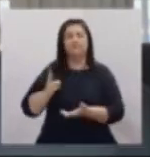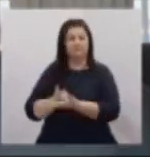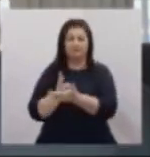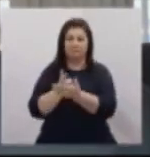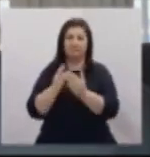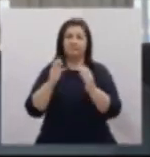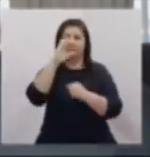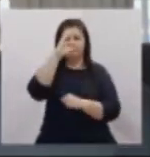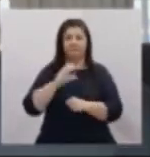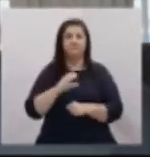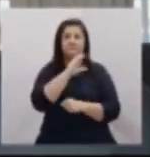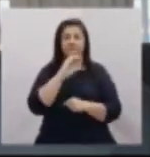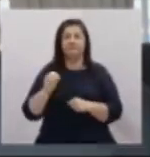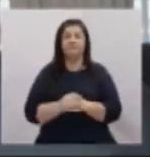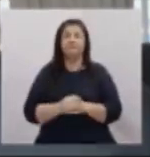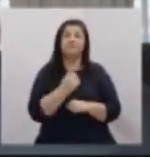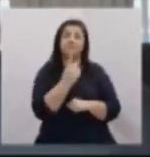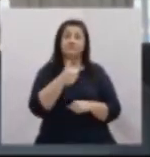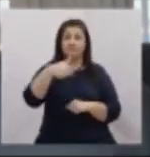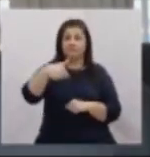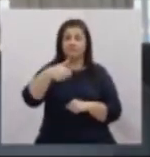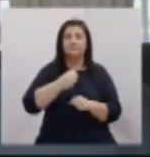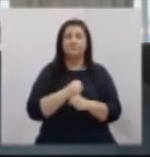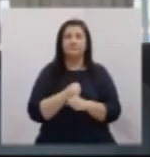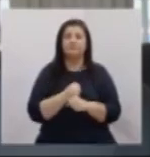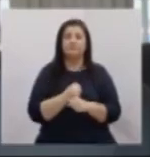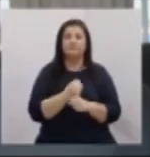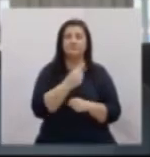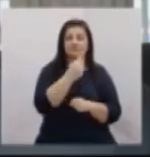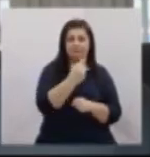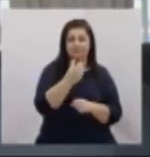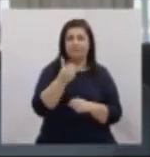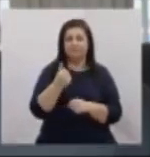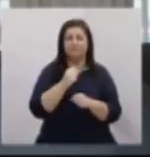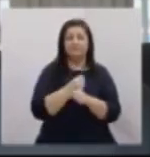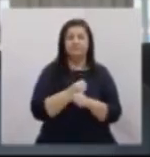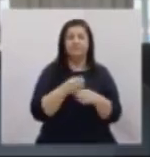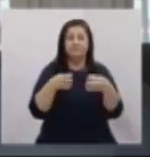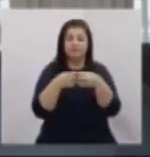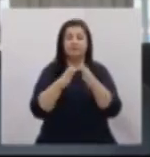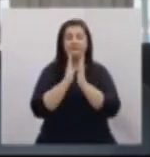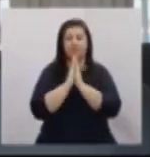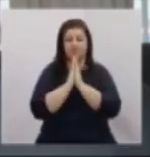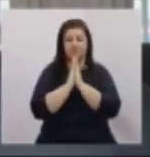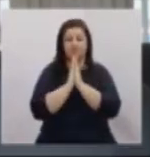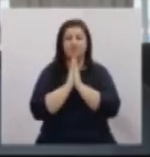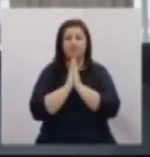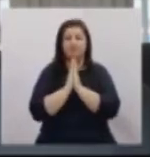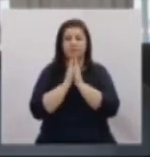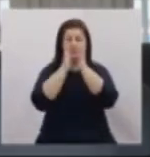Mas eu participo já há 17 anos, 16 anos, num grupo de oração da Renovação Carismática, o Adorai,